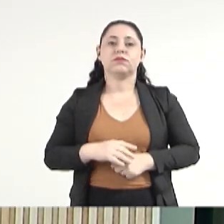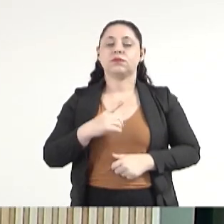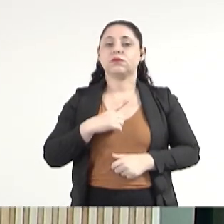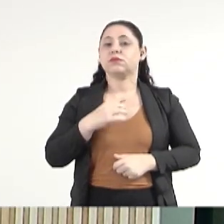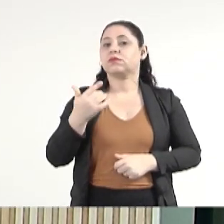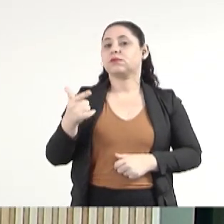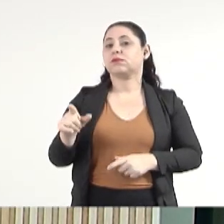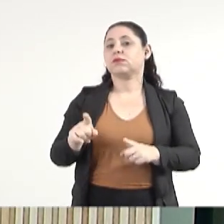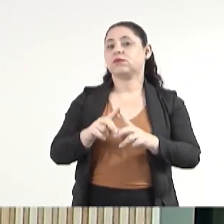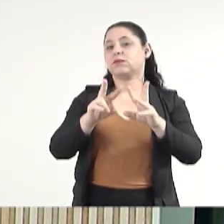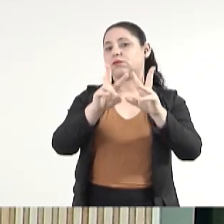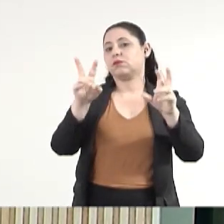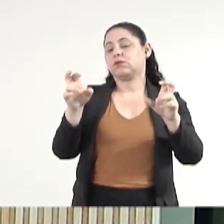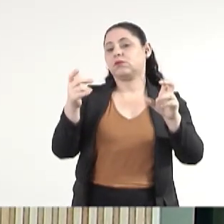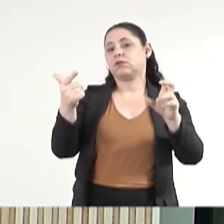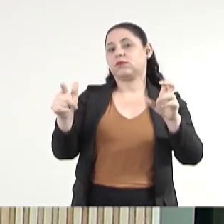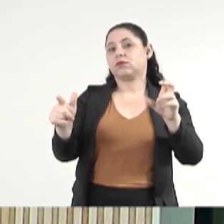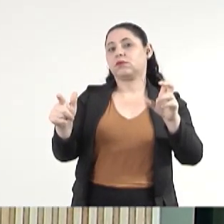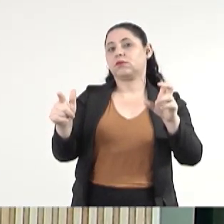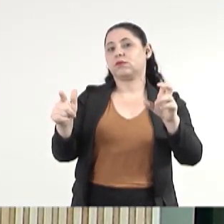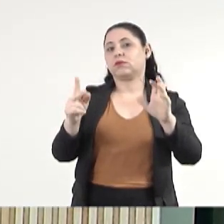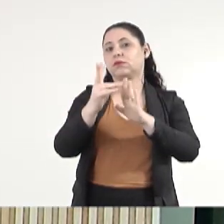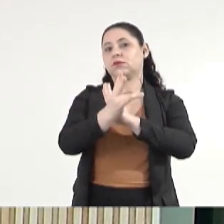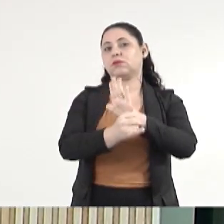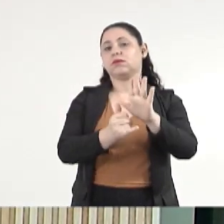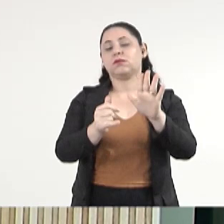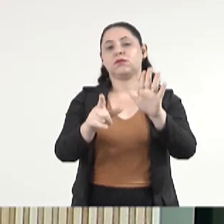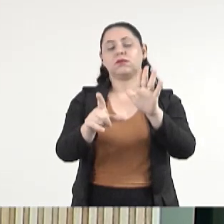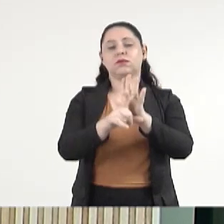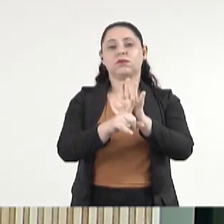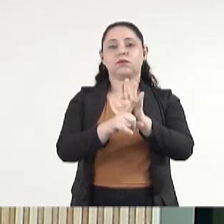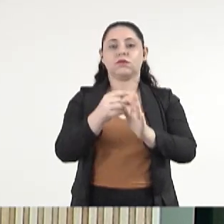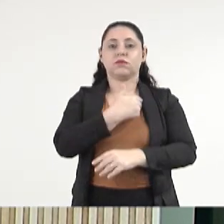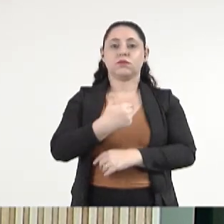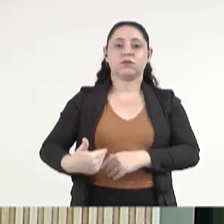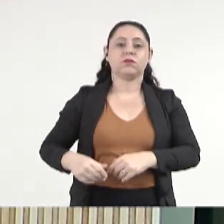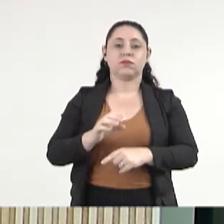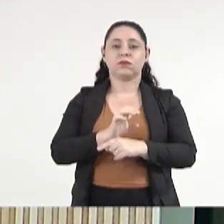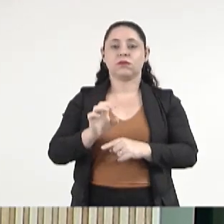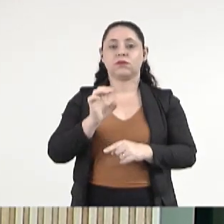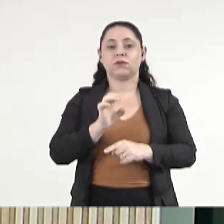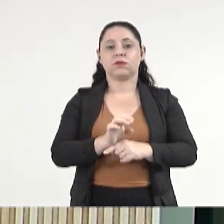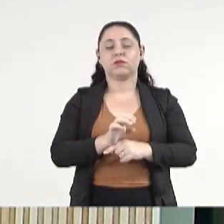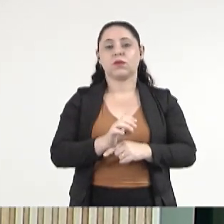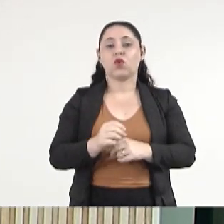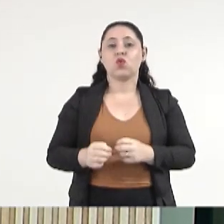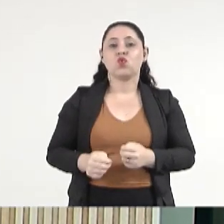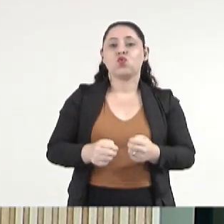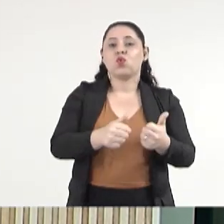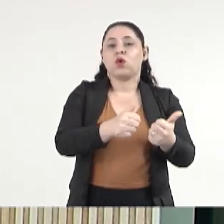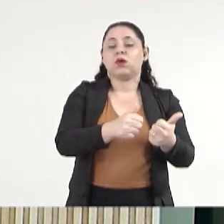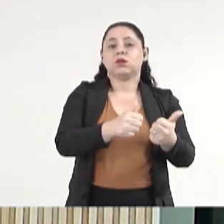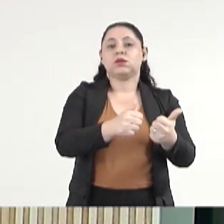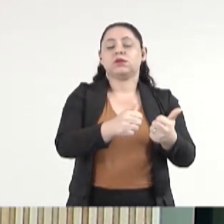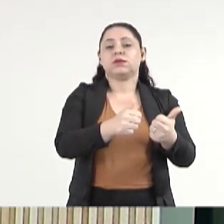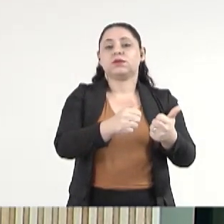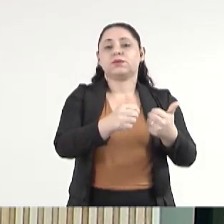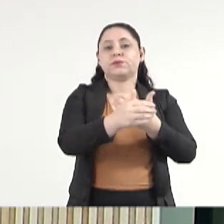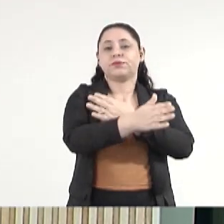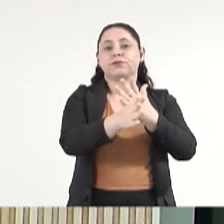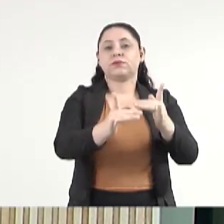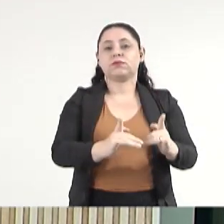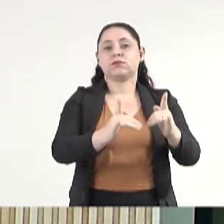Nós temos também uma outra matéria, um outro projeto do governo do estado, uma doação de imóvel